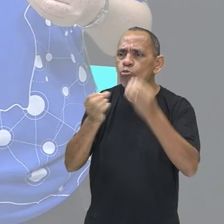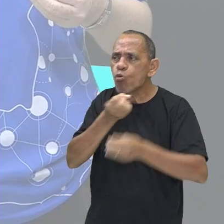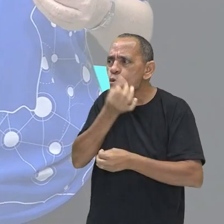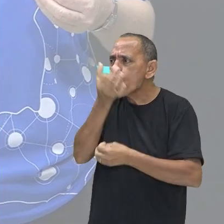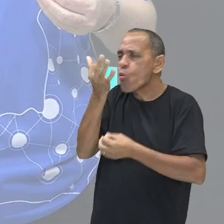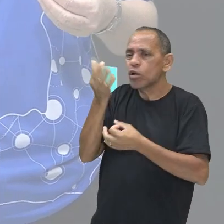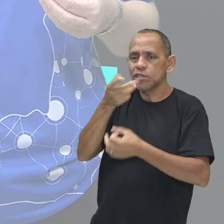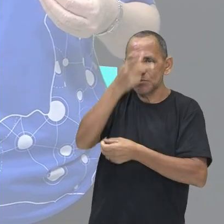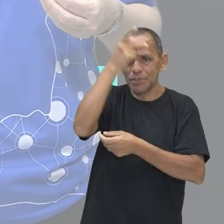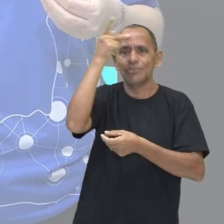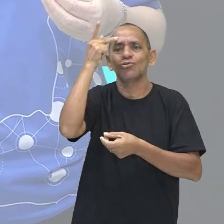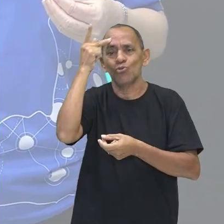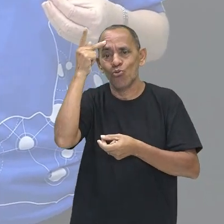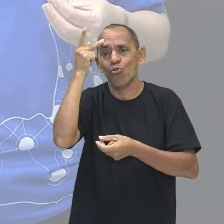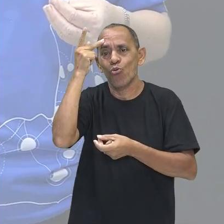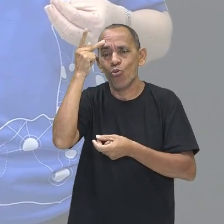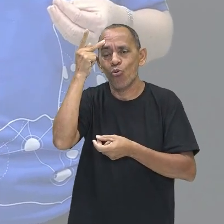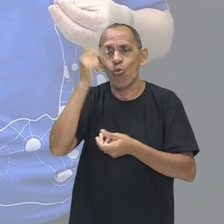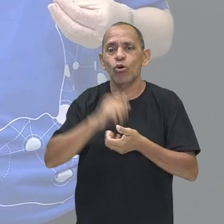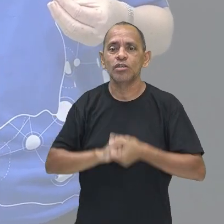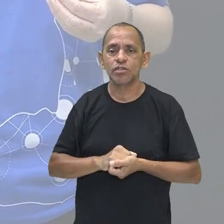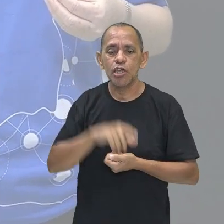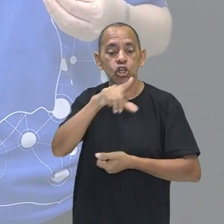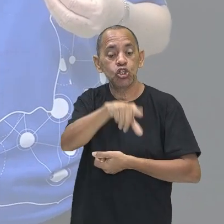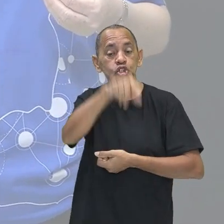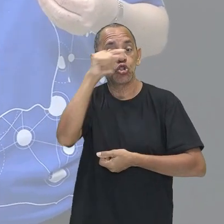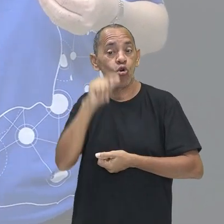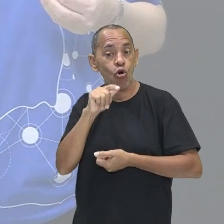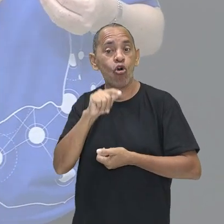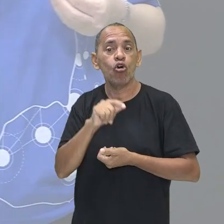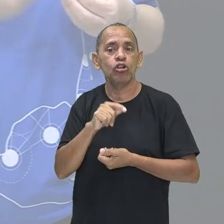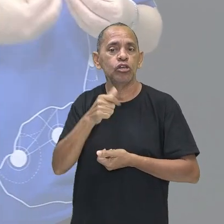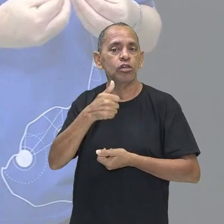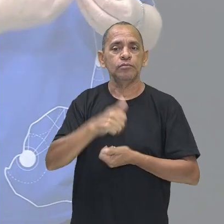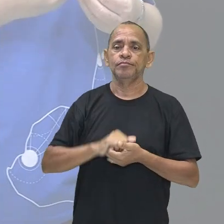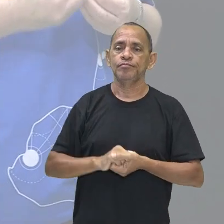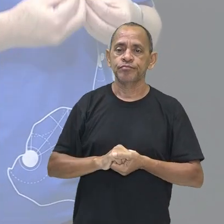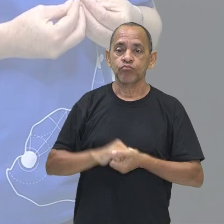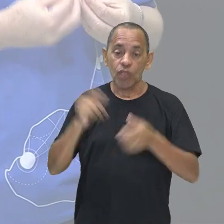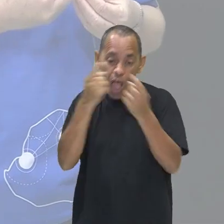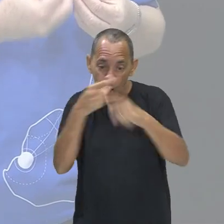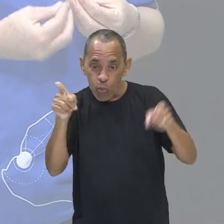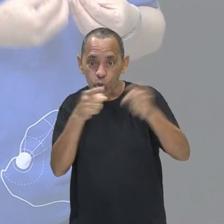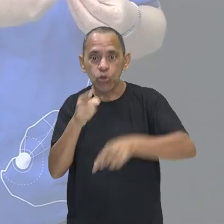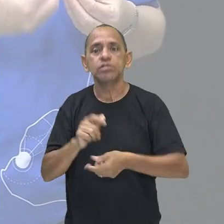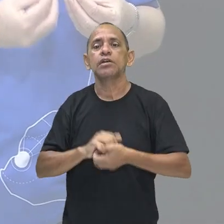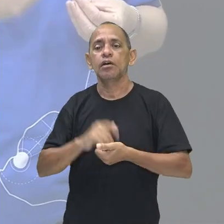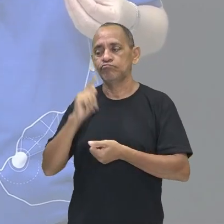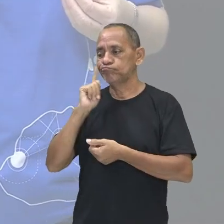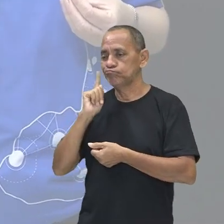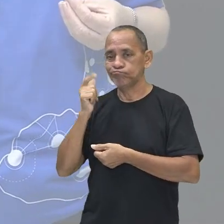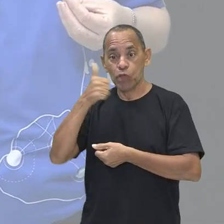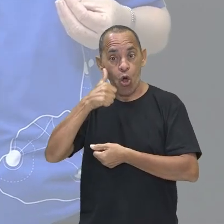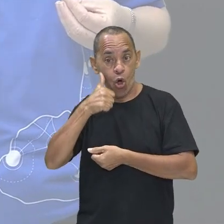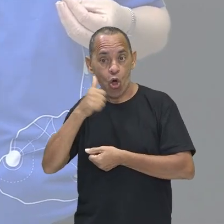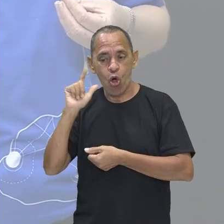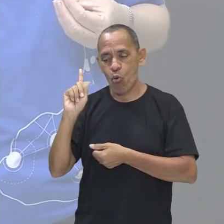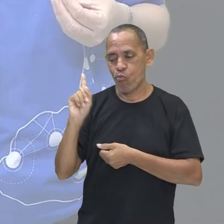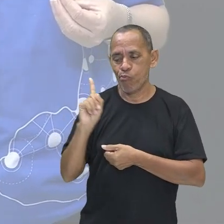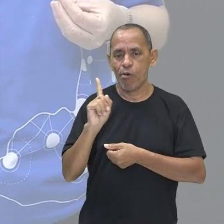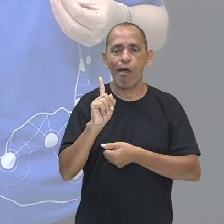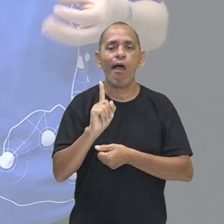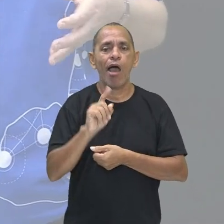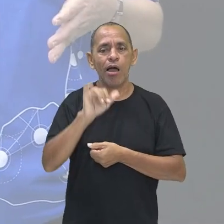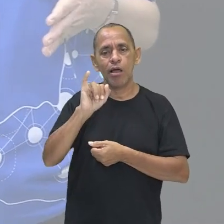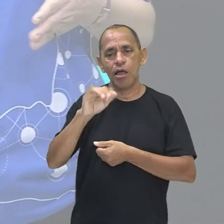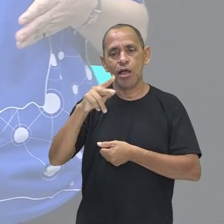outra vestimenta, uma outra roupagem, mas não perdendo a essência da Garota de Ipanema, da música,